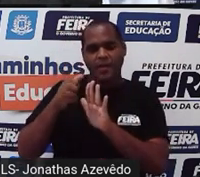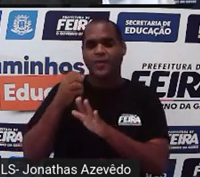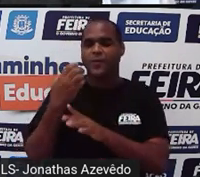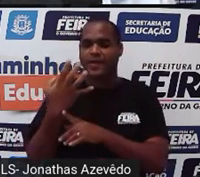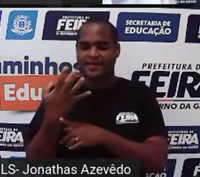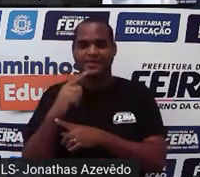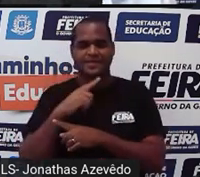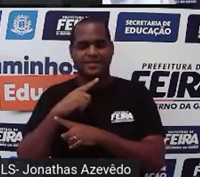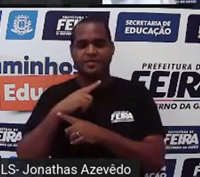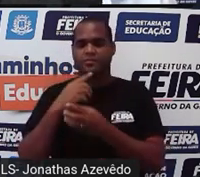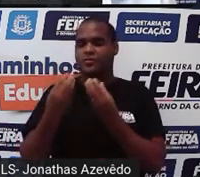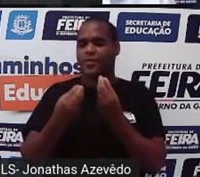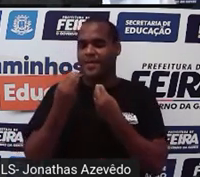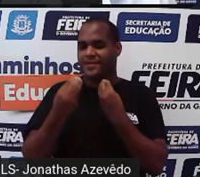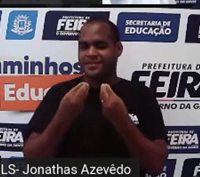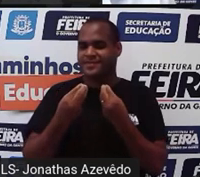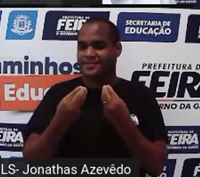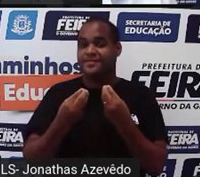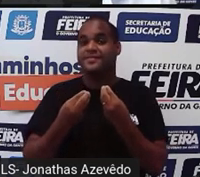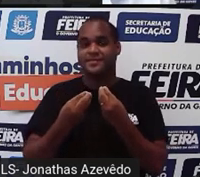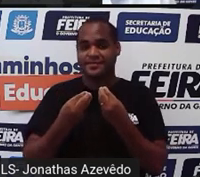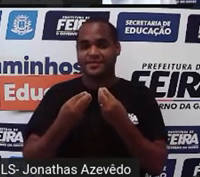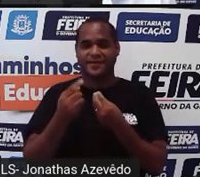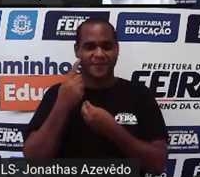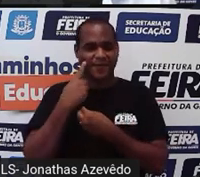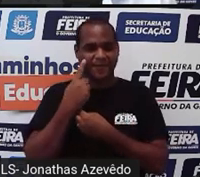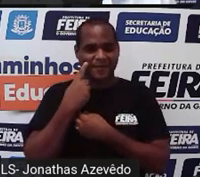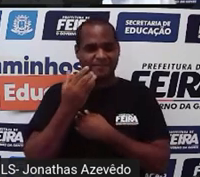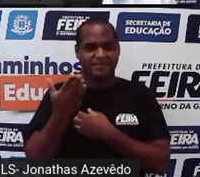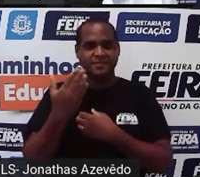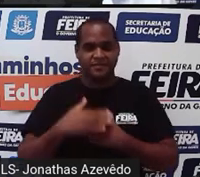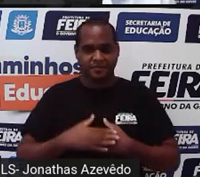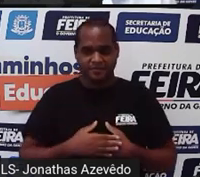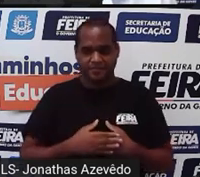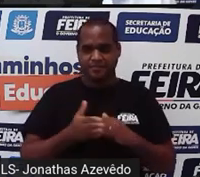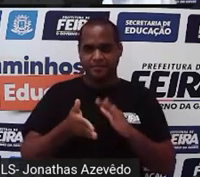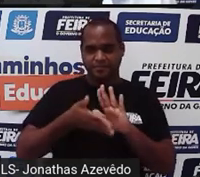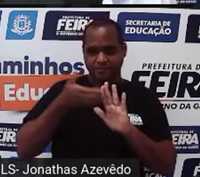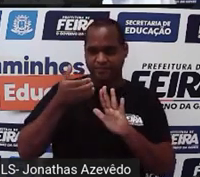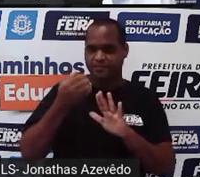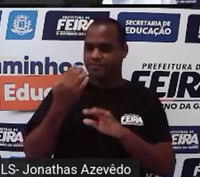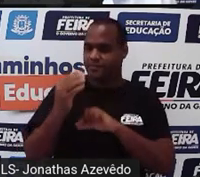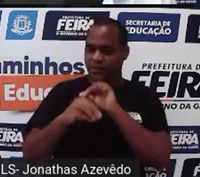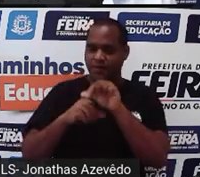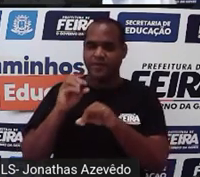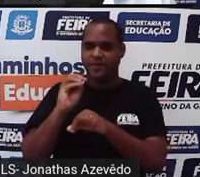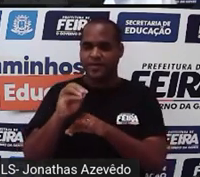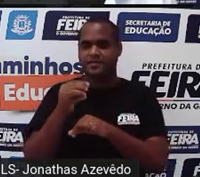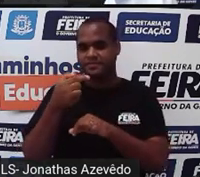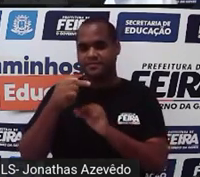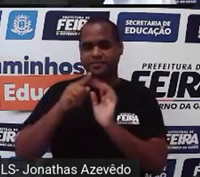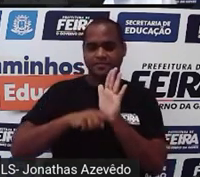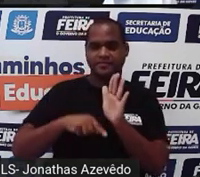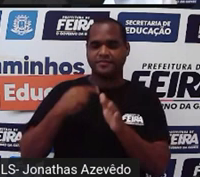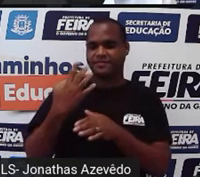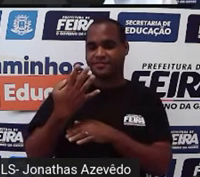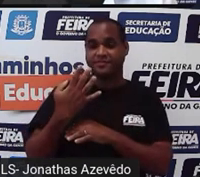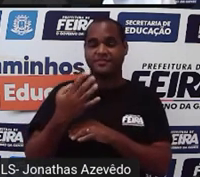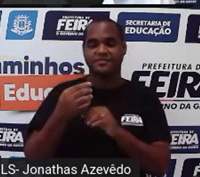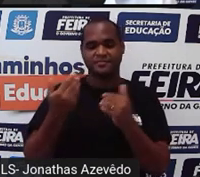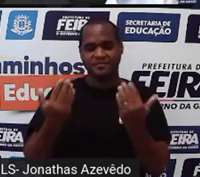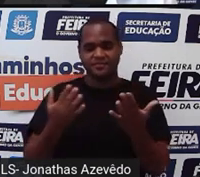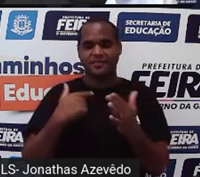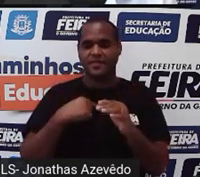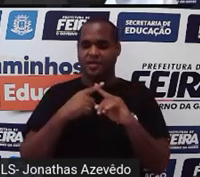bota quatro e como é que fica isso vai ficar da seguinte maneira tirando Y bota no quatro vai ficar 7 - 4 horas